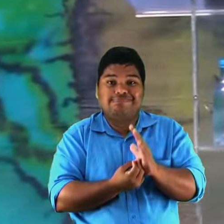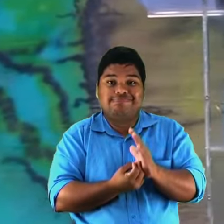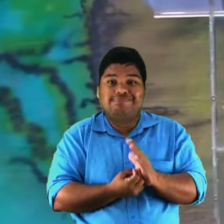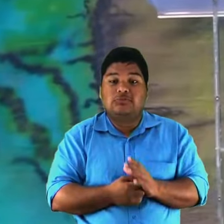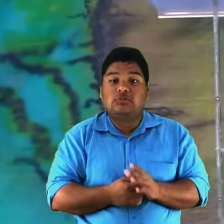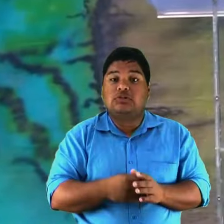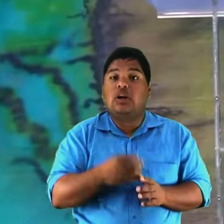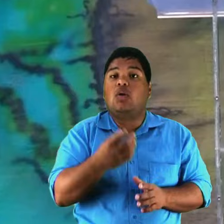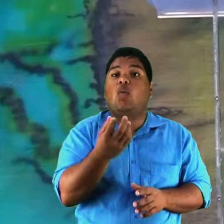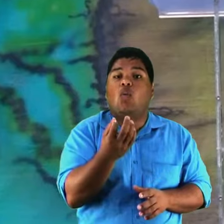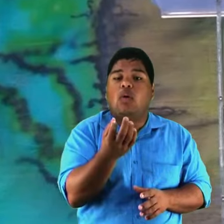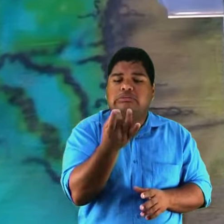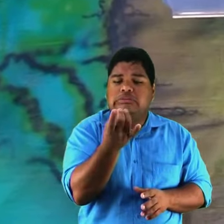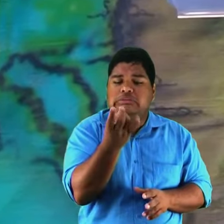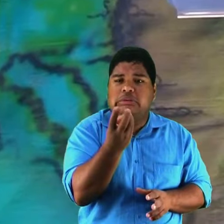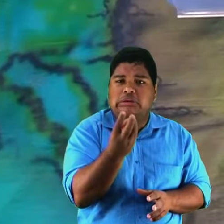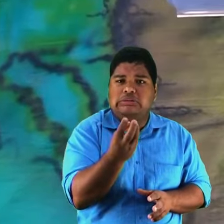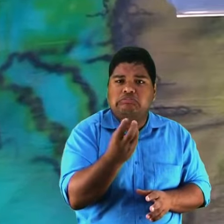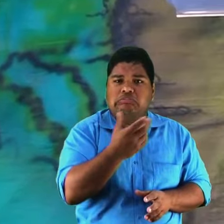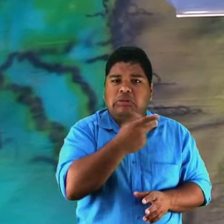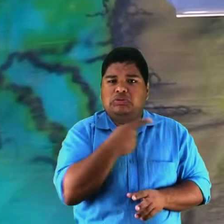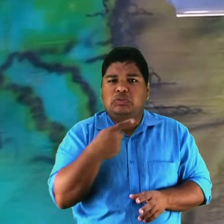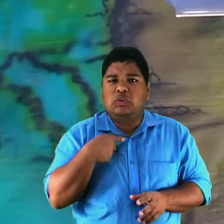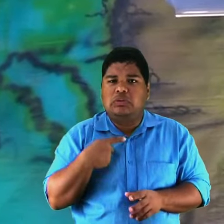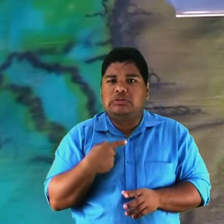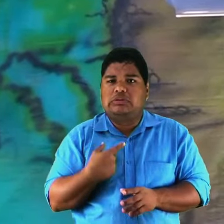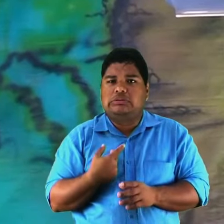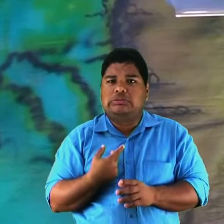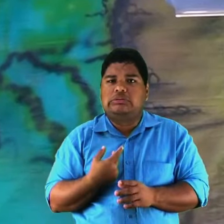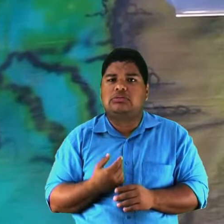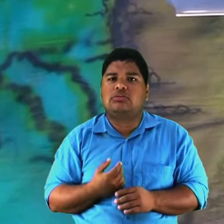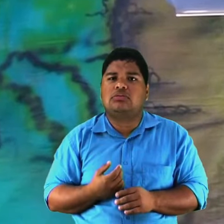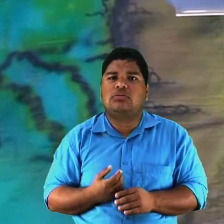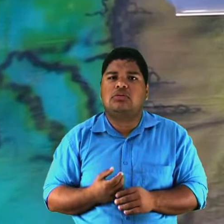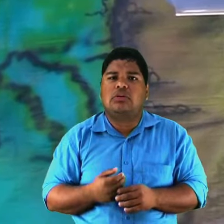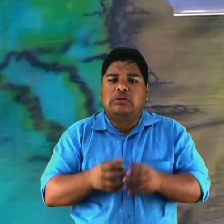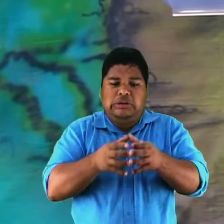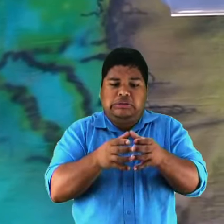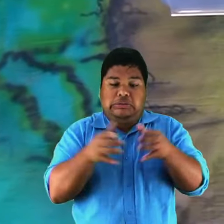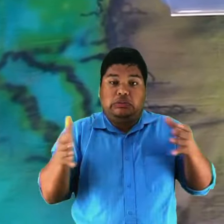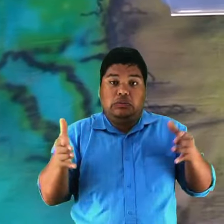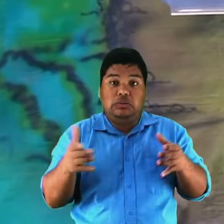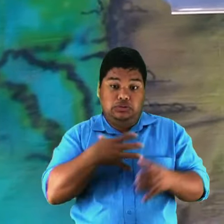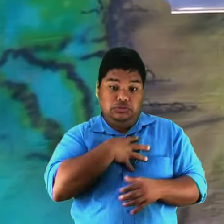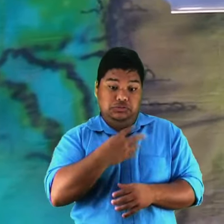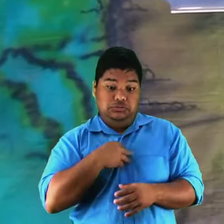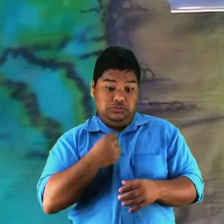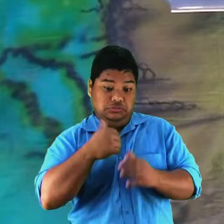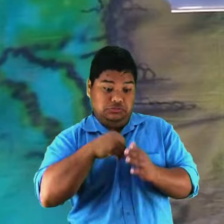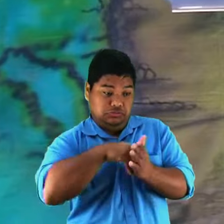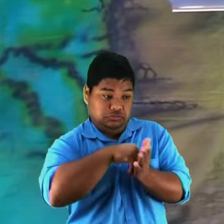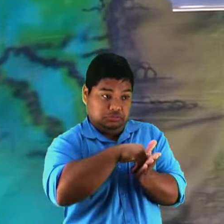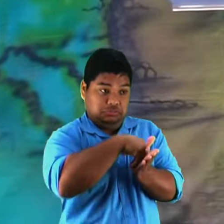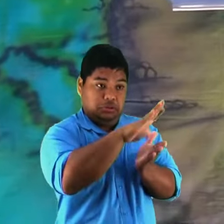quantidade de igrejas que o pastor John iniciou. Quando os filhos saíram de casa,